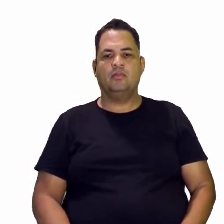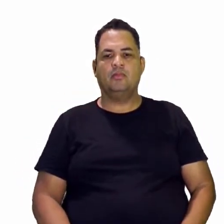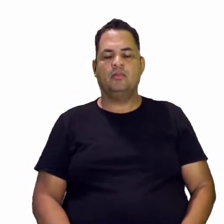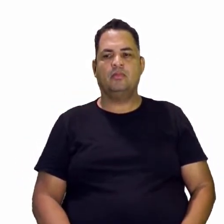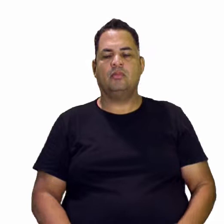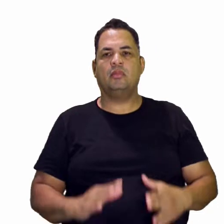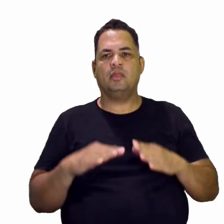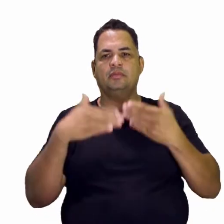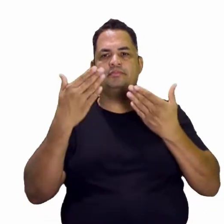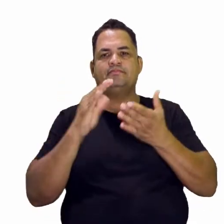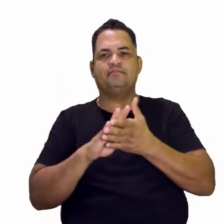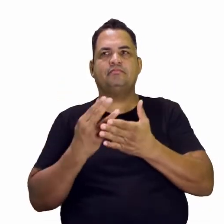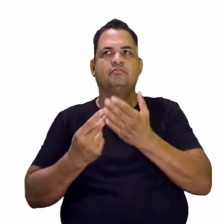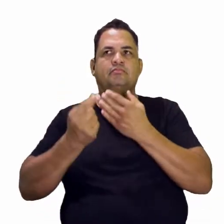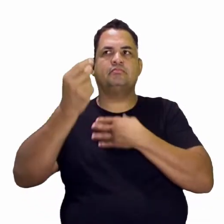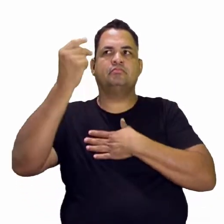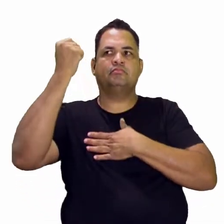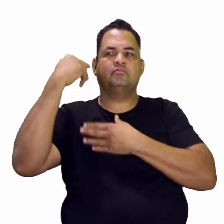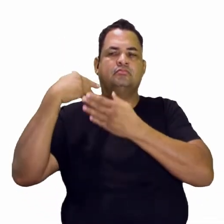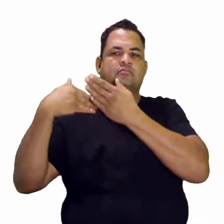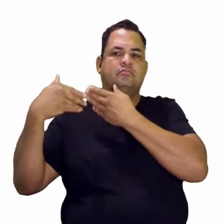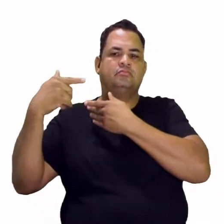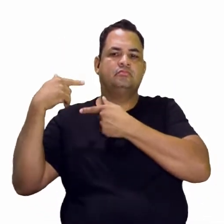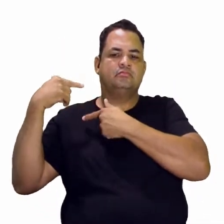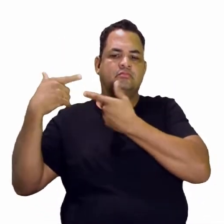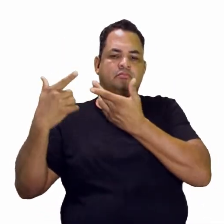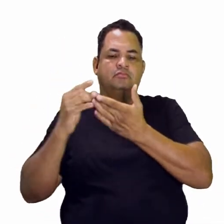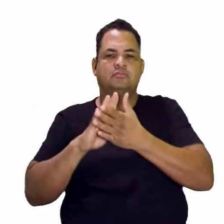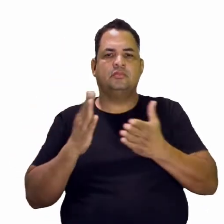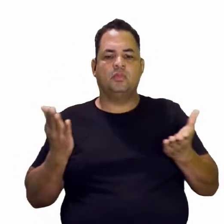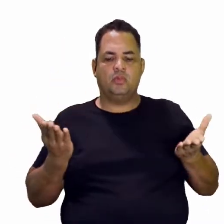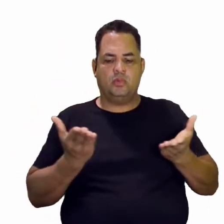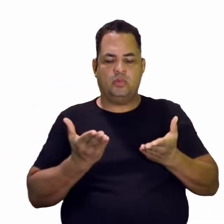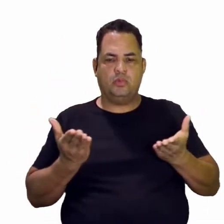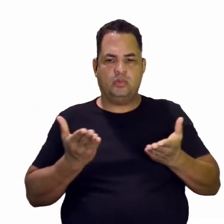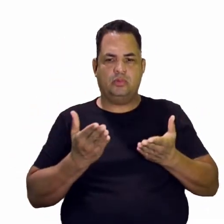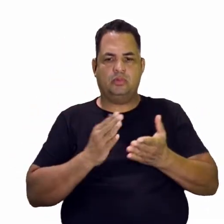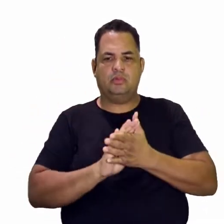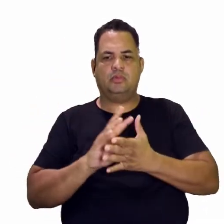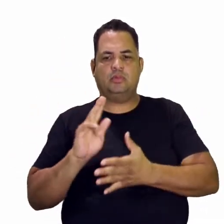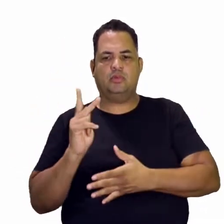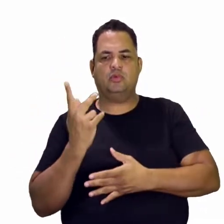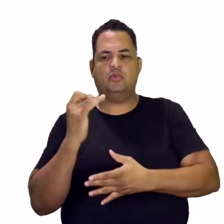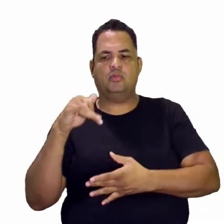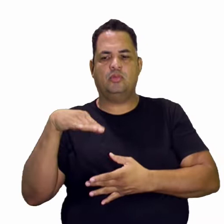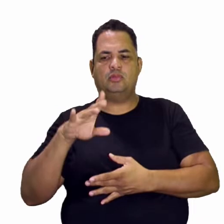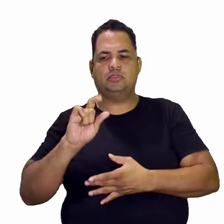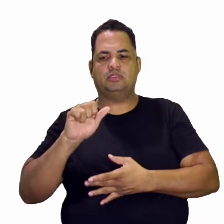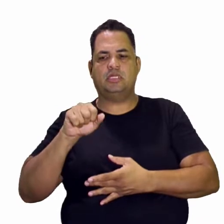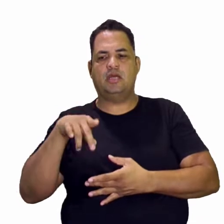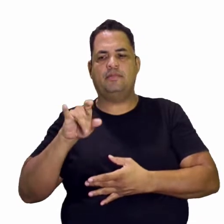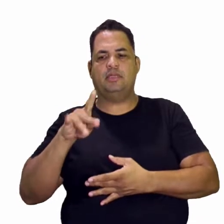seres que antecederam ao chamado hoje, atualmente, Homo sapiens,